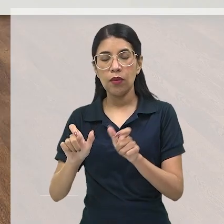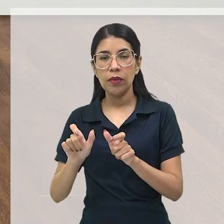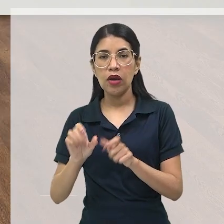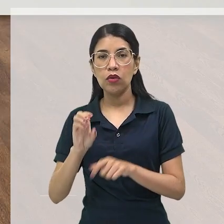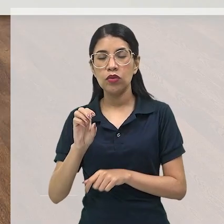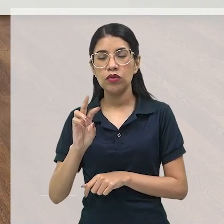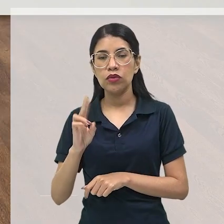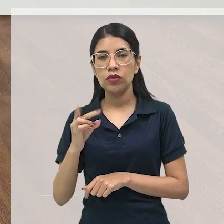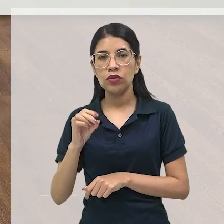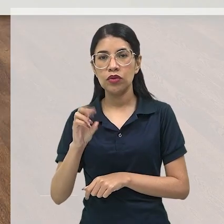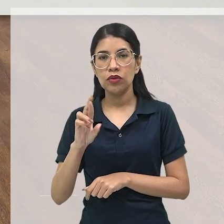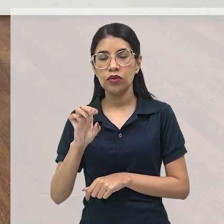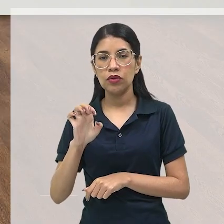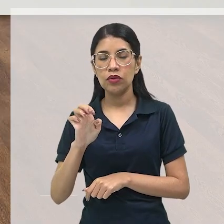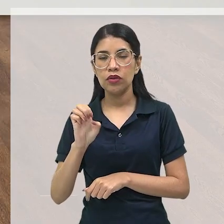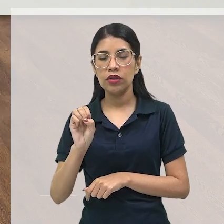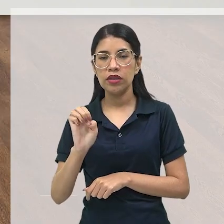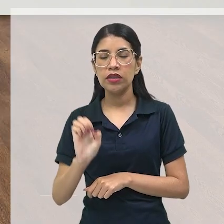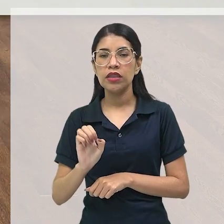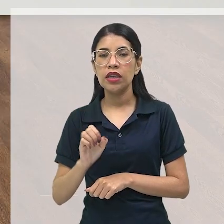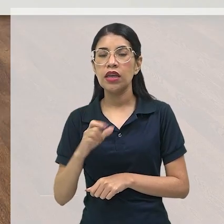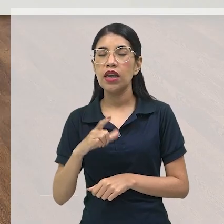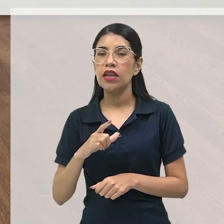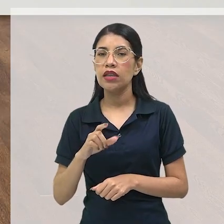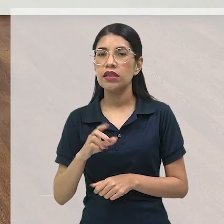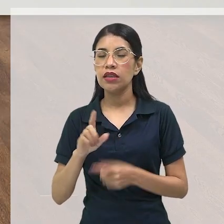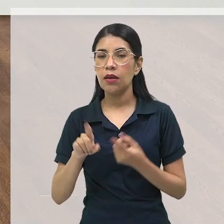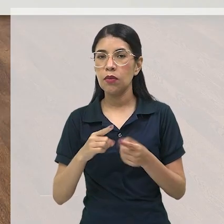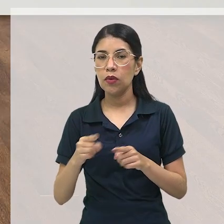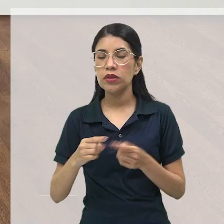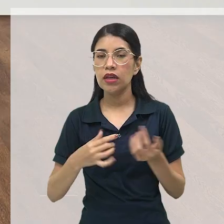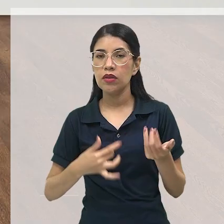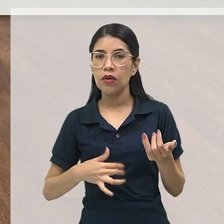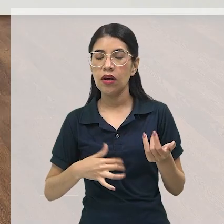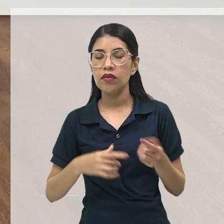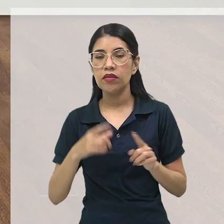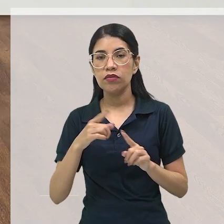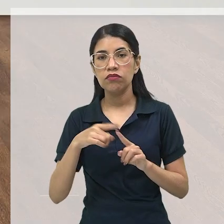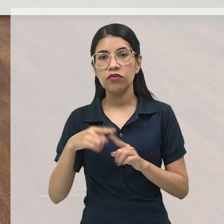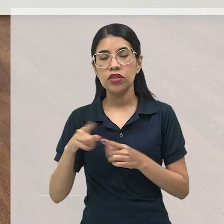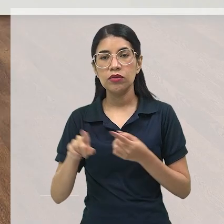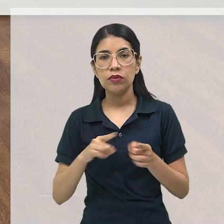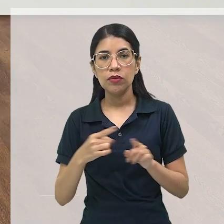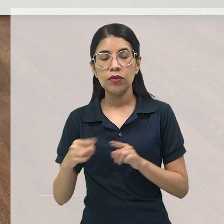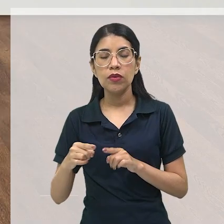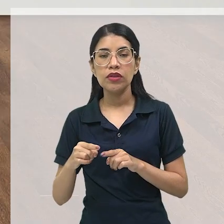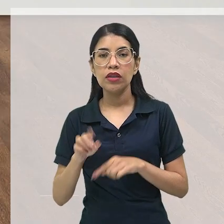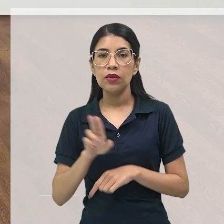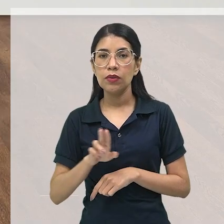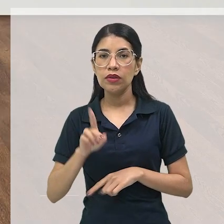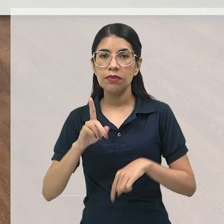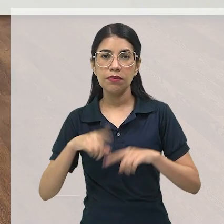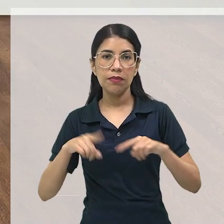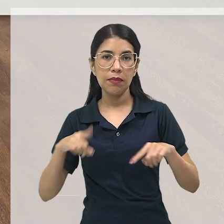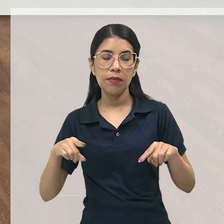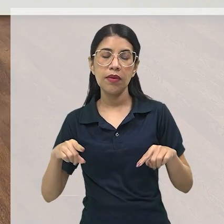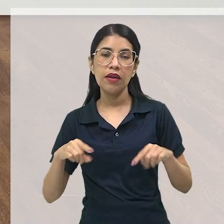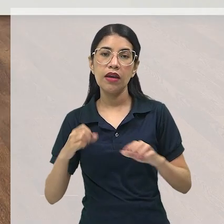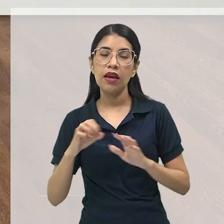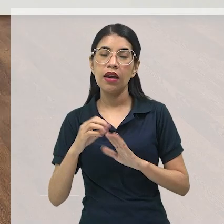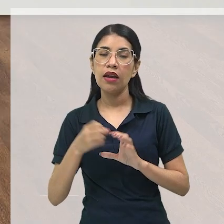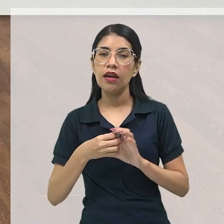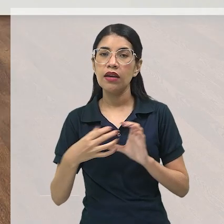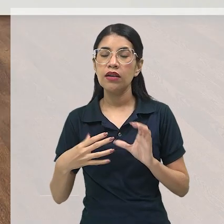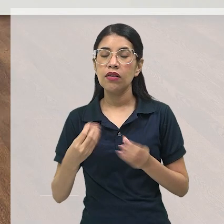nome que era dado para os músicos que tocavam chorinho, né? Então, o chorinho é um tipo de música instrumental, caracterizado